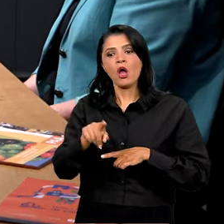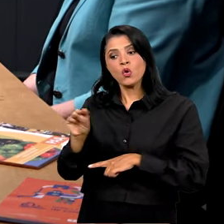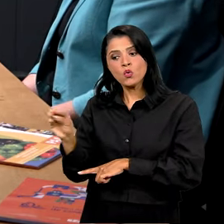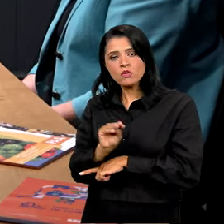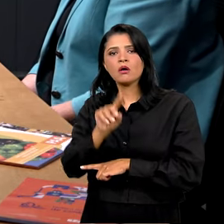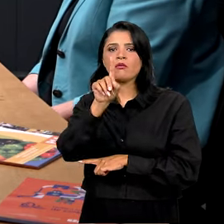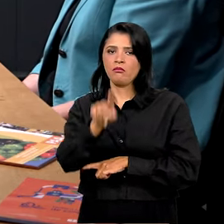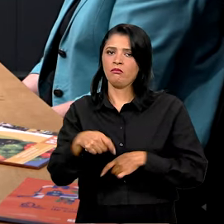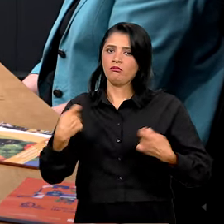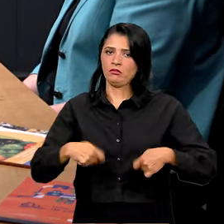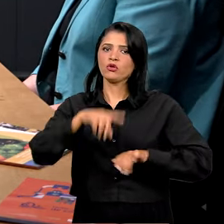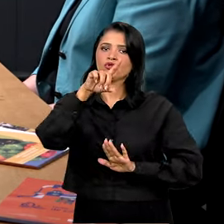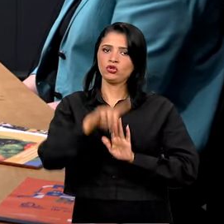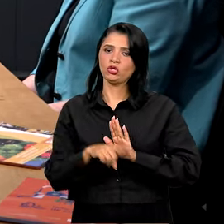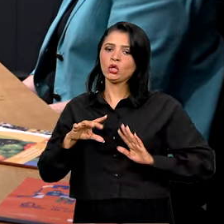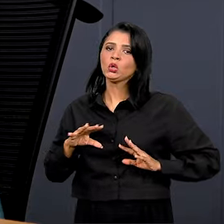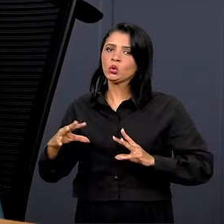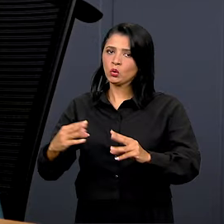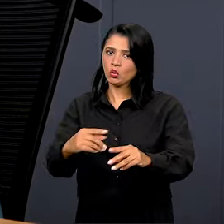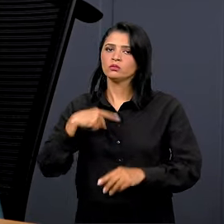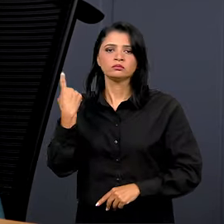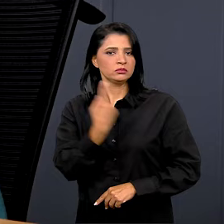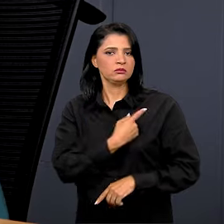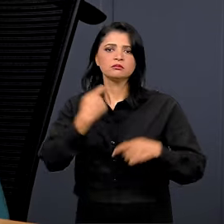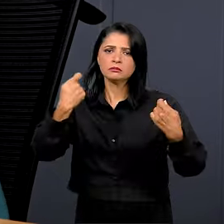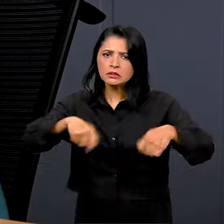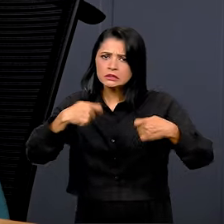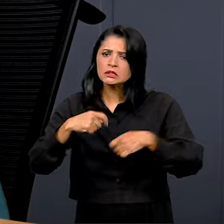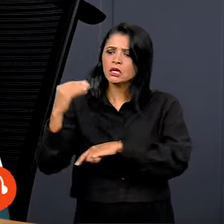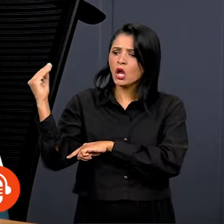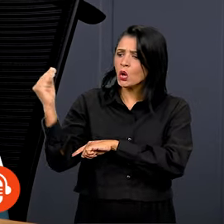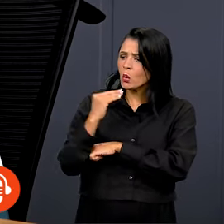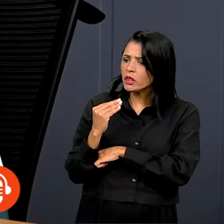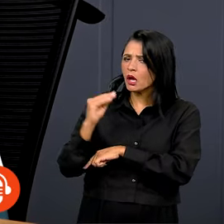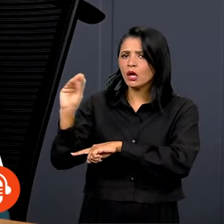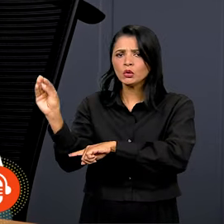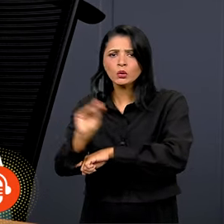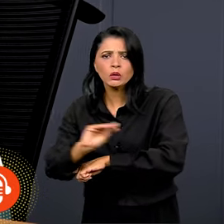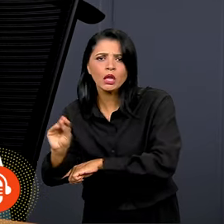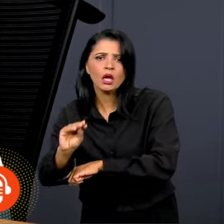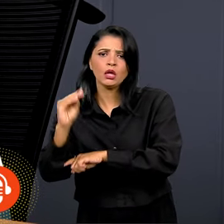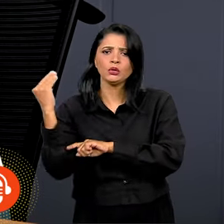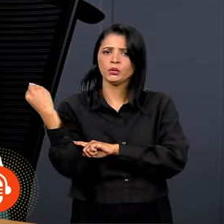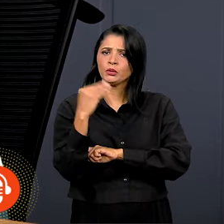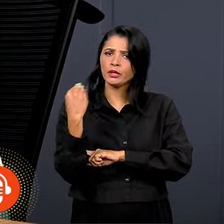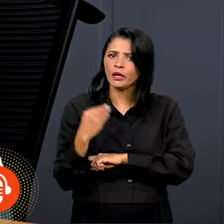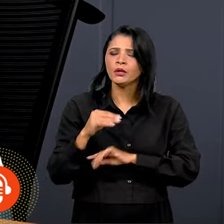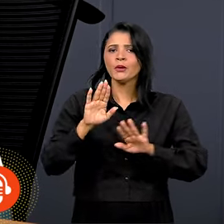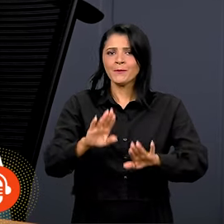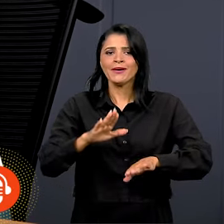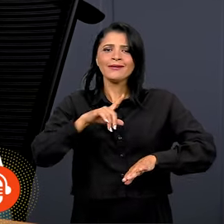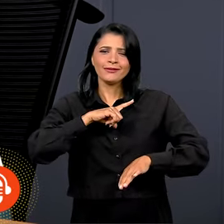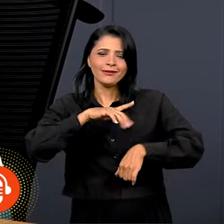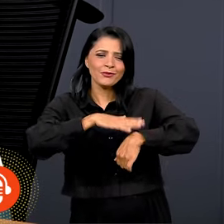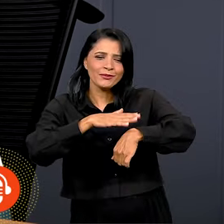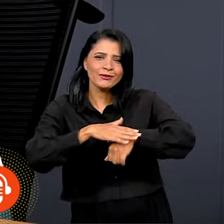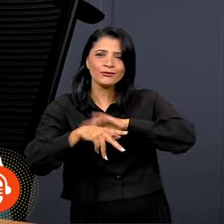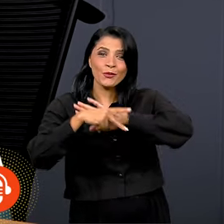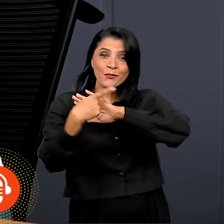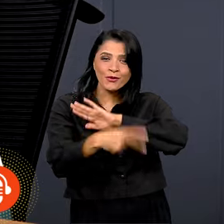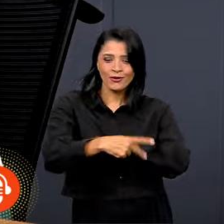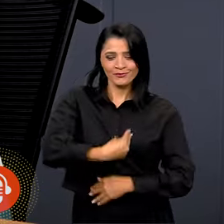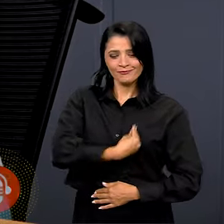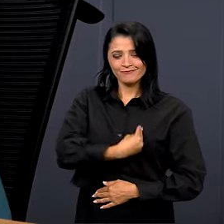um direito de todas as pessoas todos nós precisamos de cuidado é claro que existem certos momentos da vida